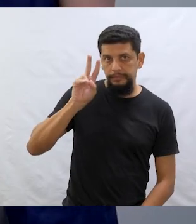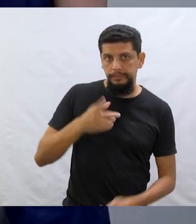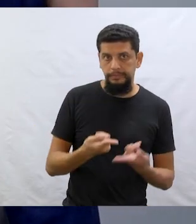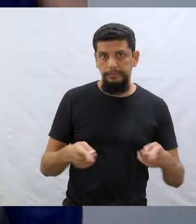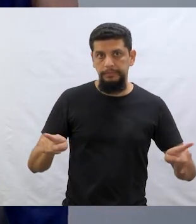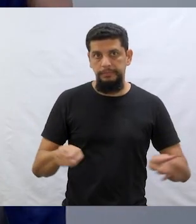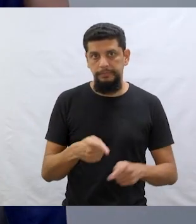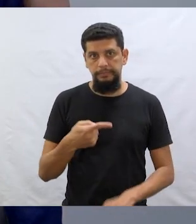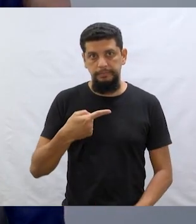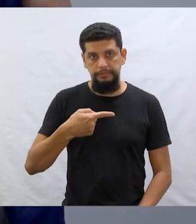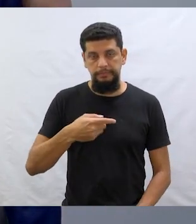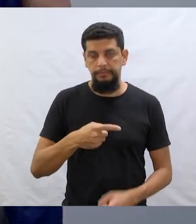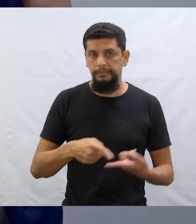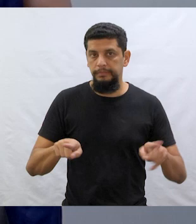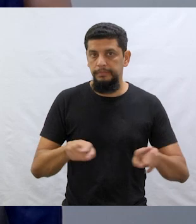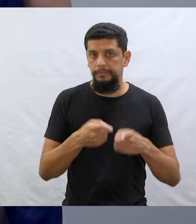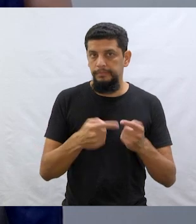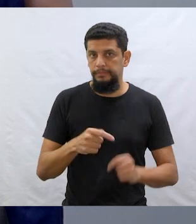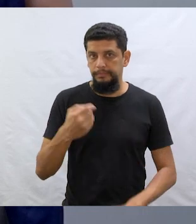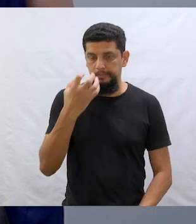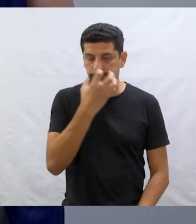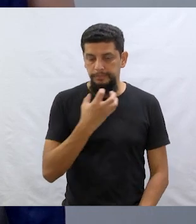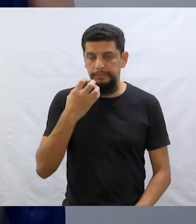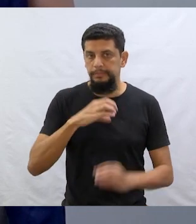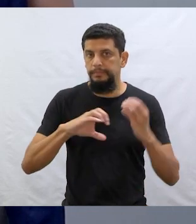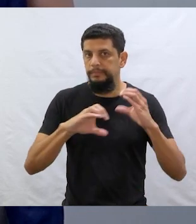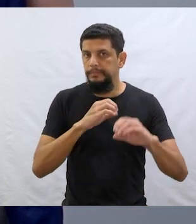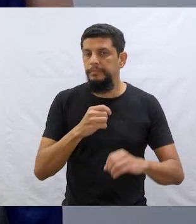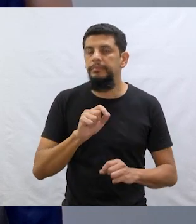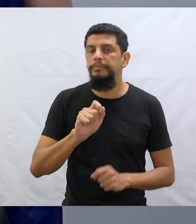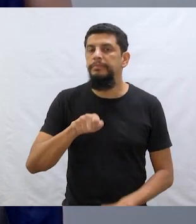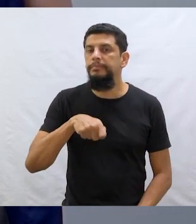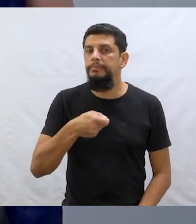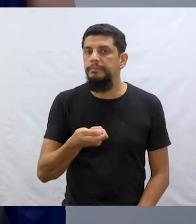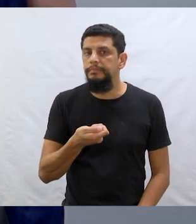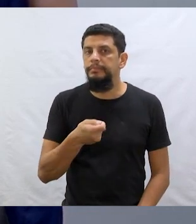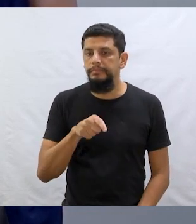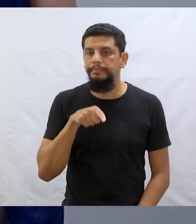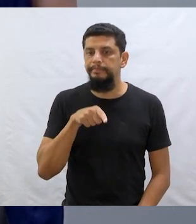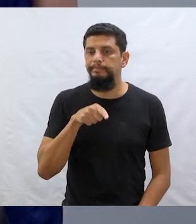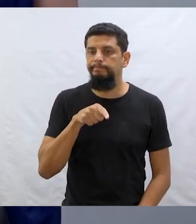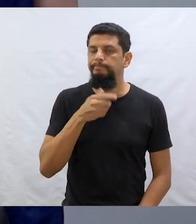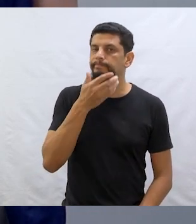da música que nós cantamos? Sobre o que que era?